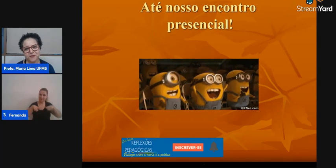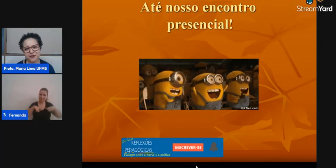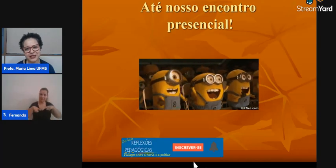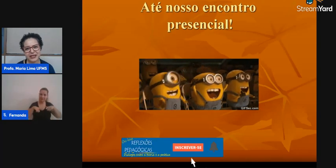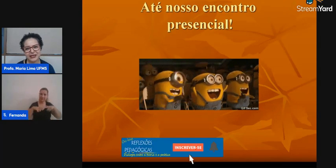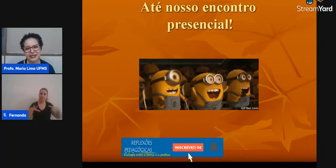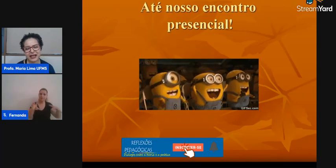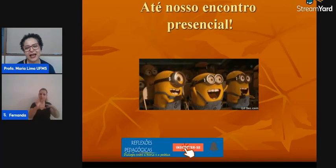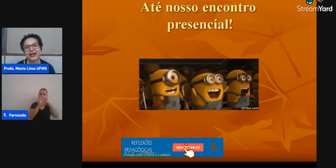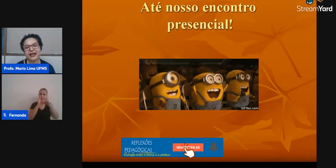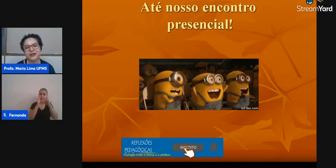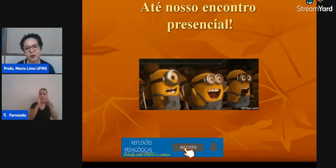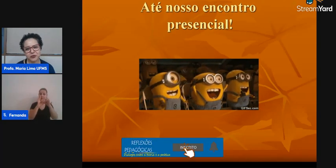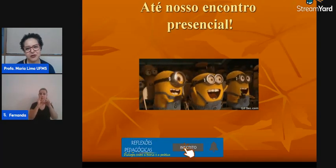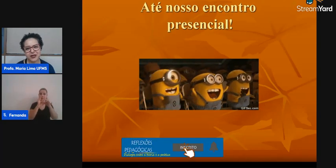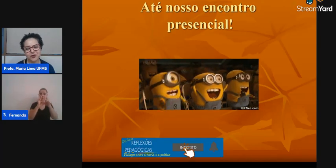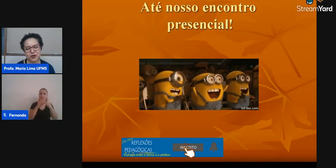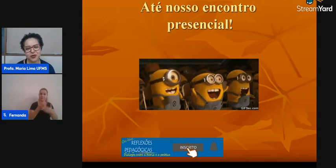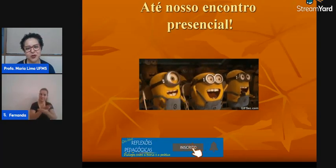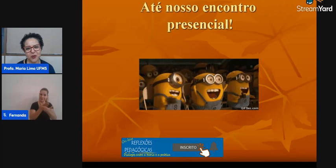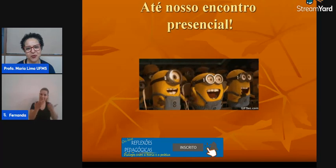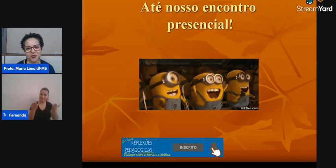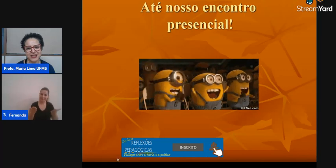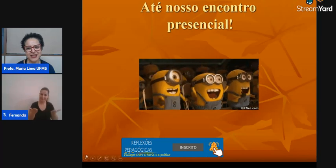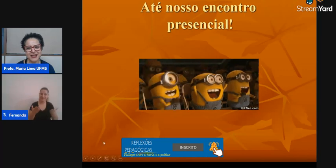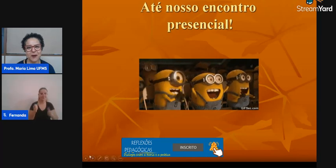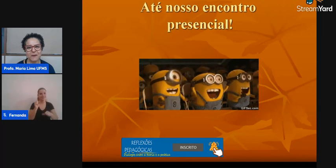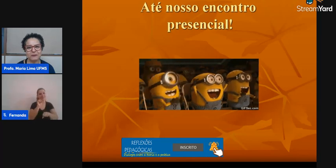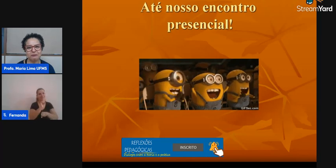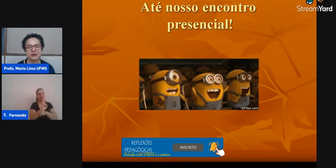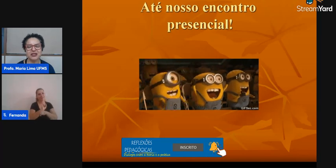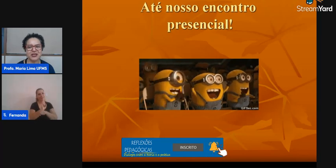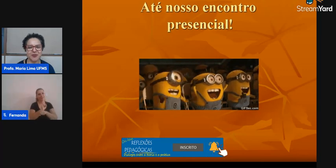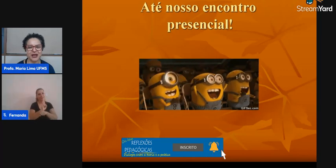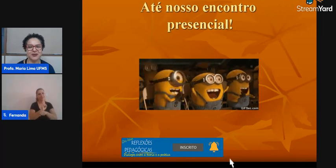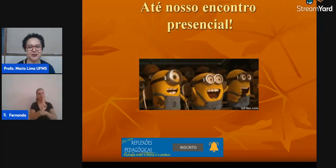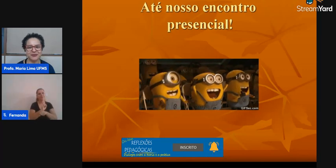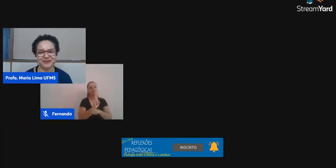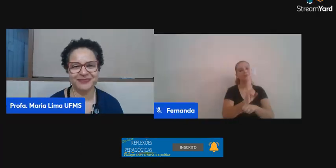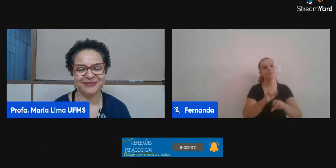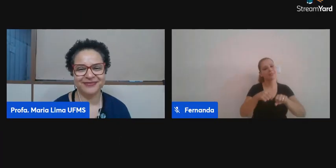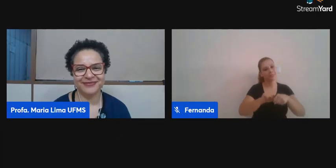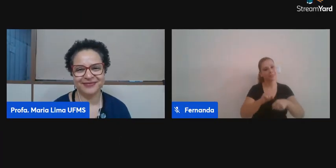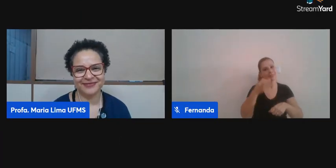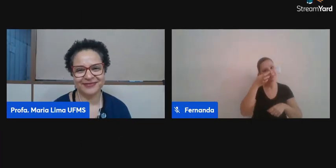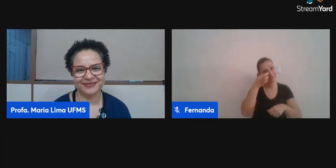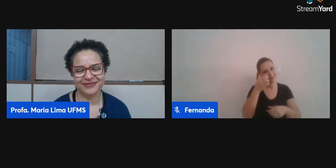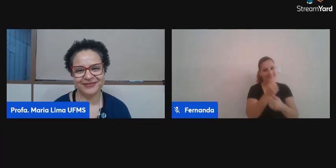parceria com vocês. Espero vocês no nosso encontro presencial. Um grande abraço.